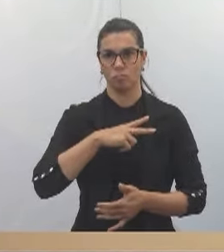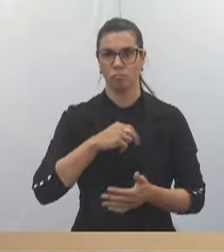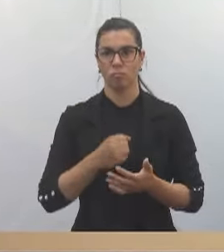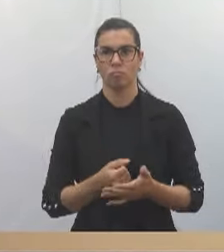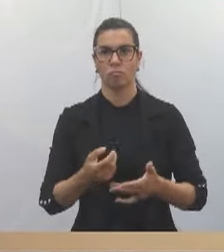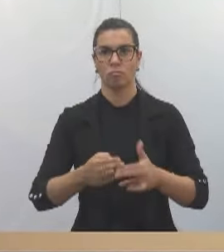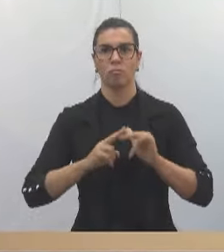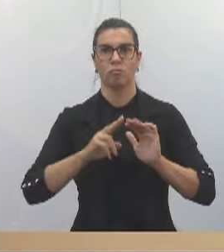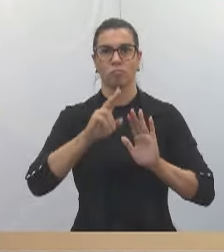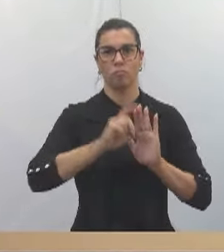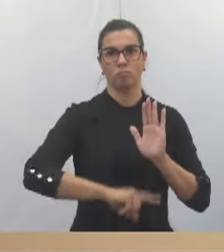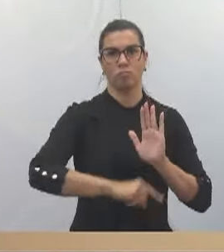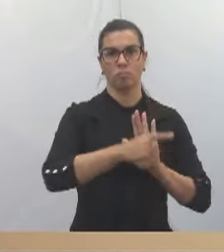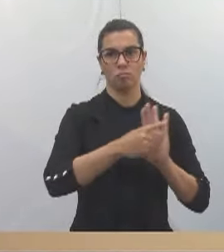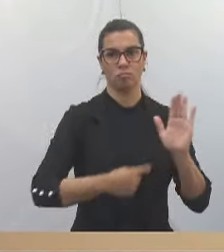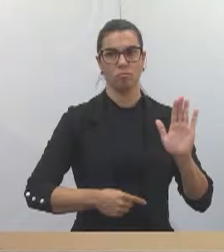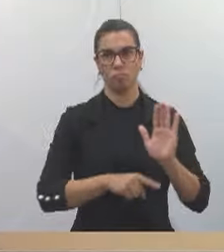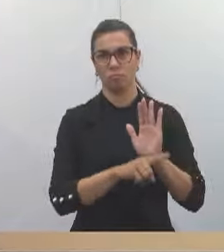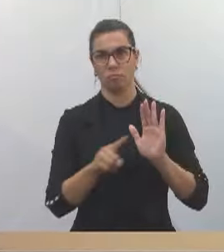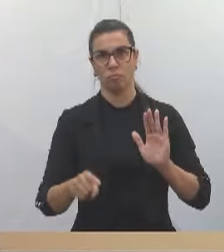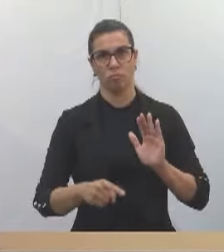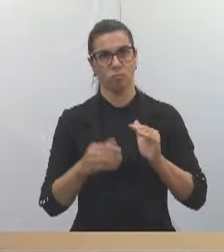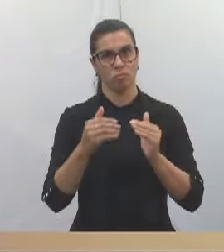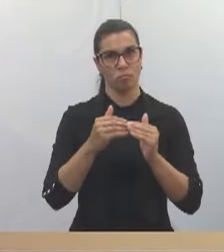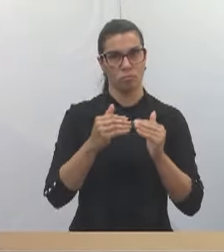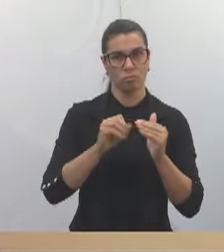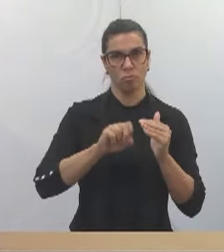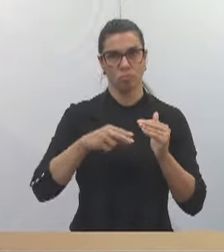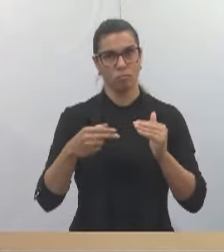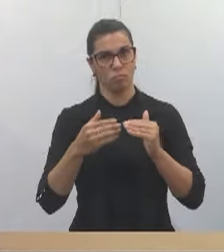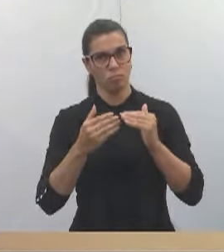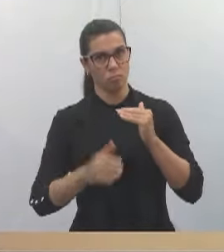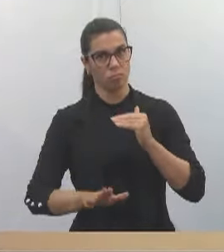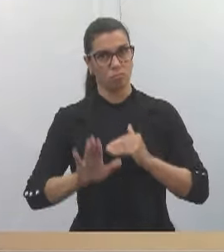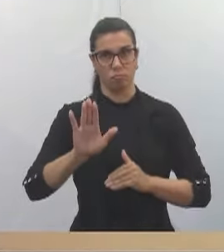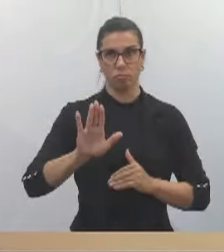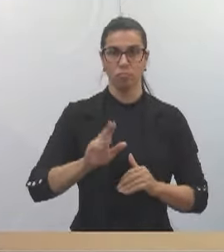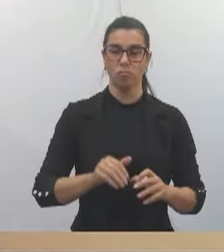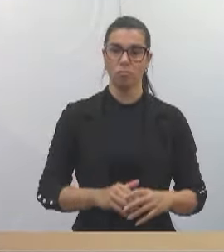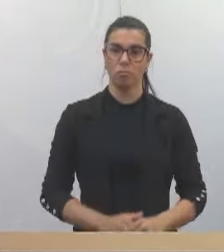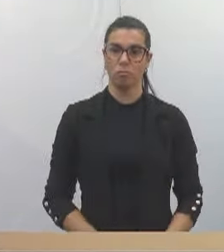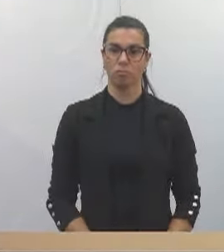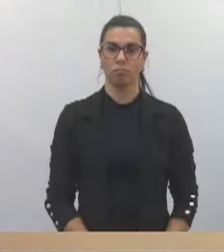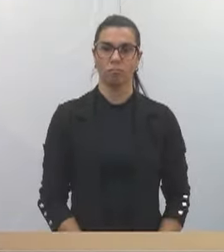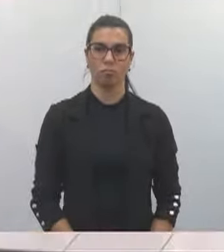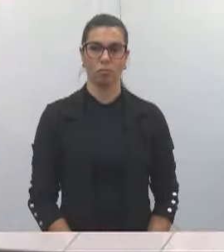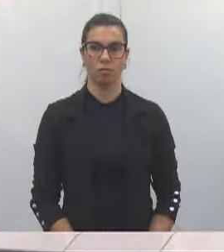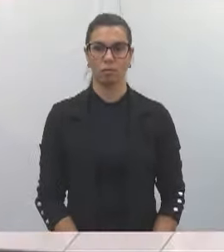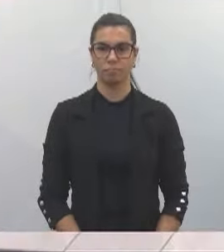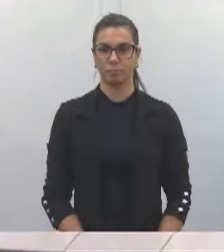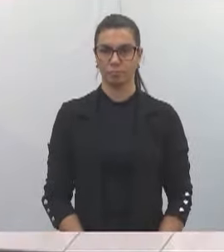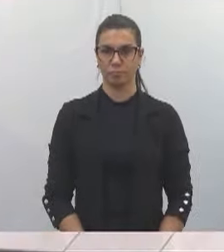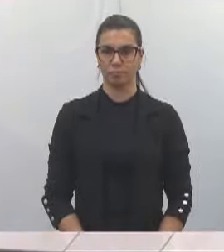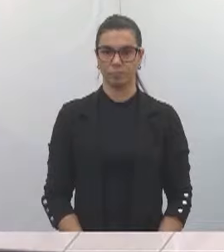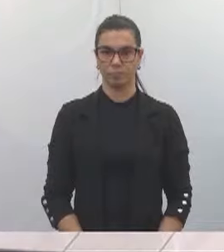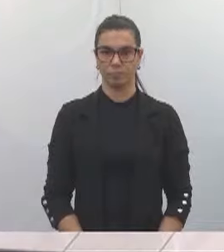casa e cabe os vereadores estar votando contra ou favorável o veto do prefeito.